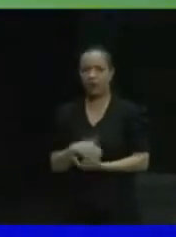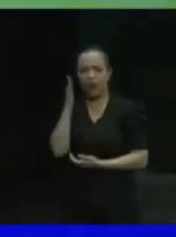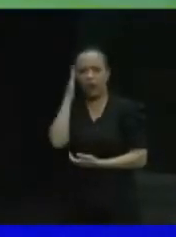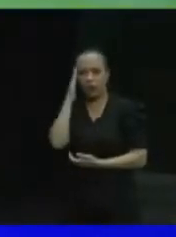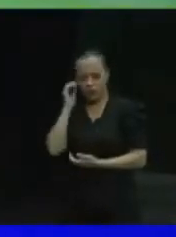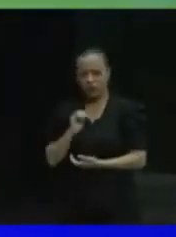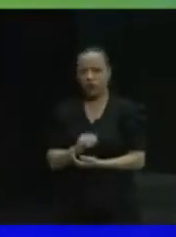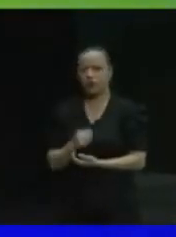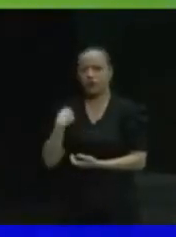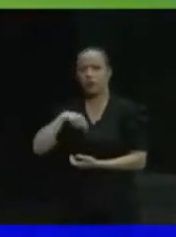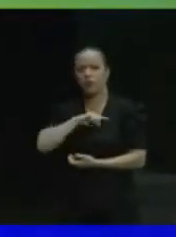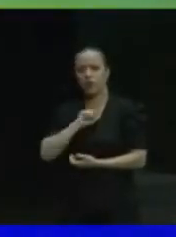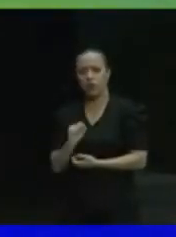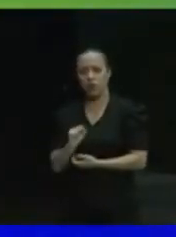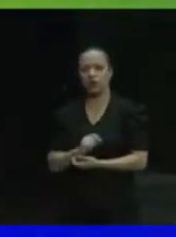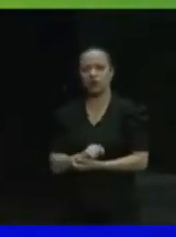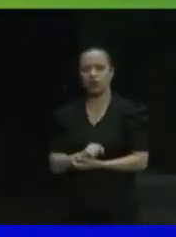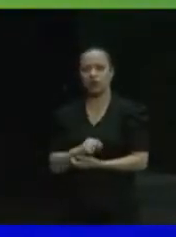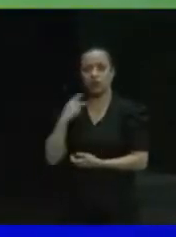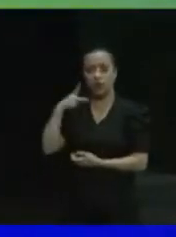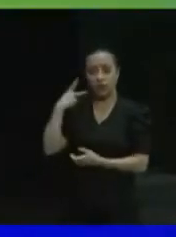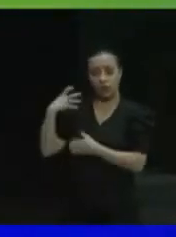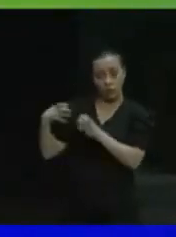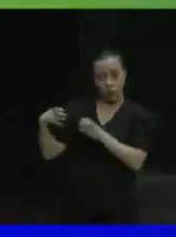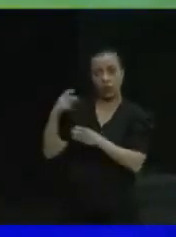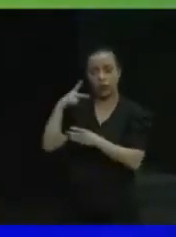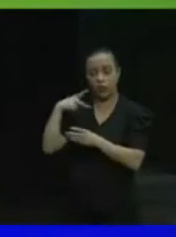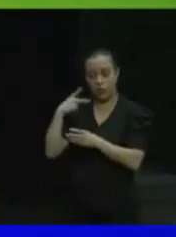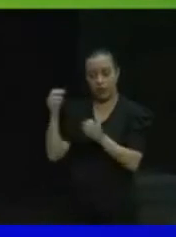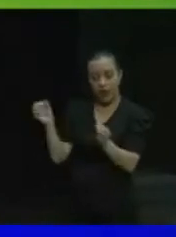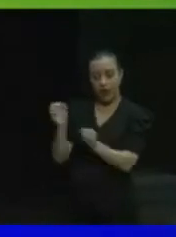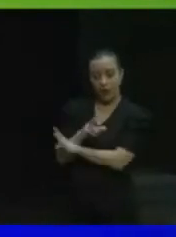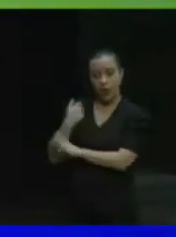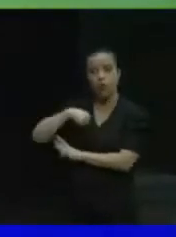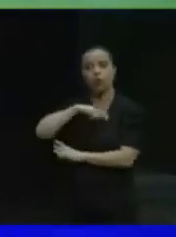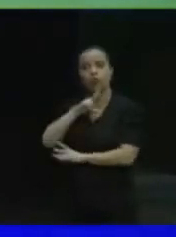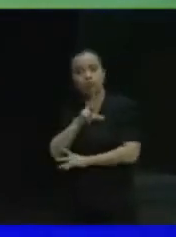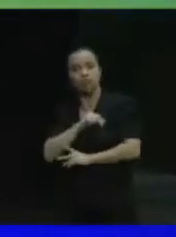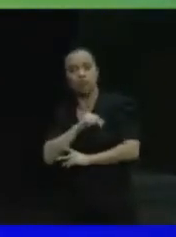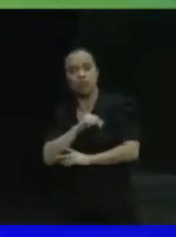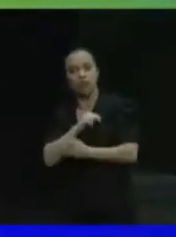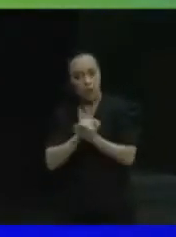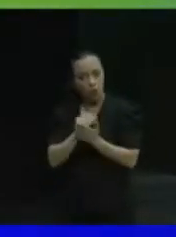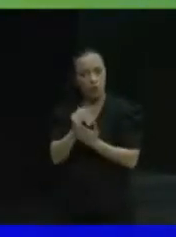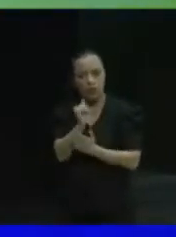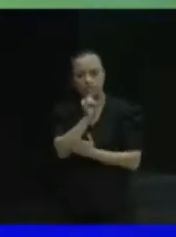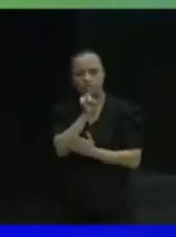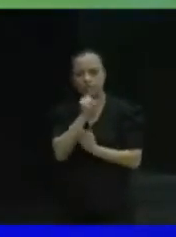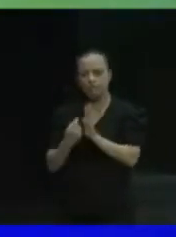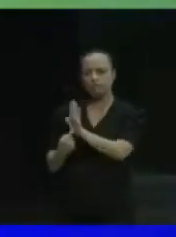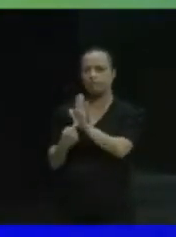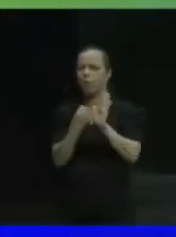Entendo que se nós, da classe política, cortarmos nossos privilégios, daremos um bom exemplo